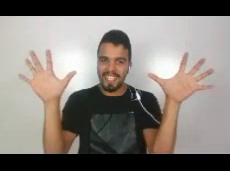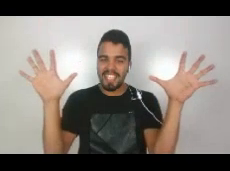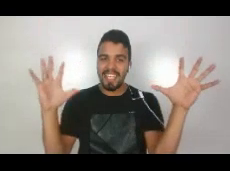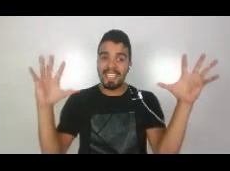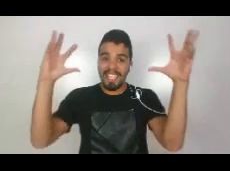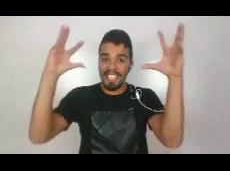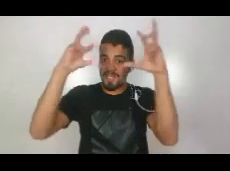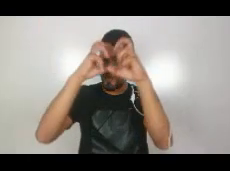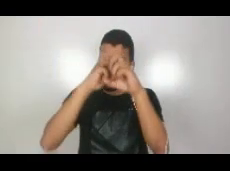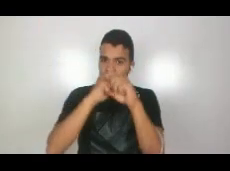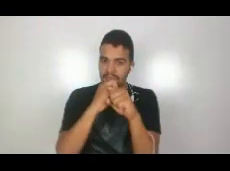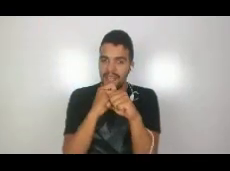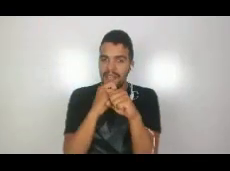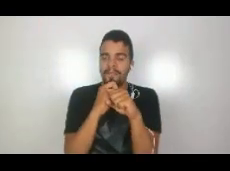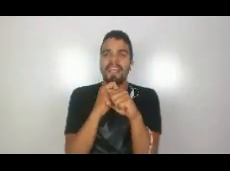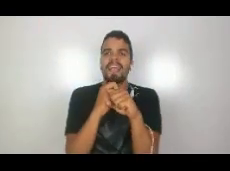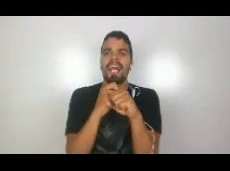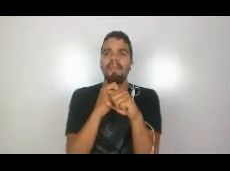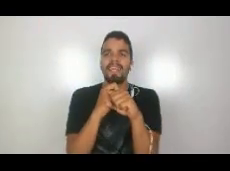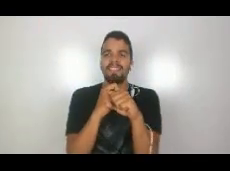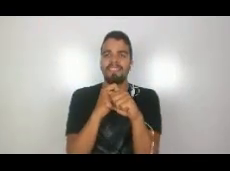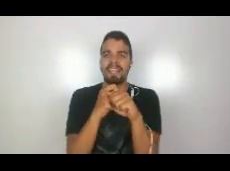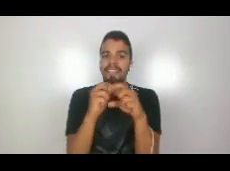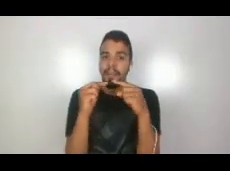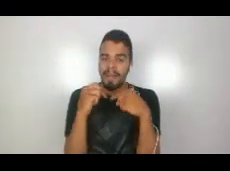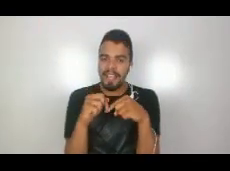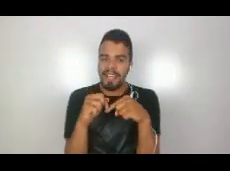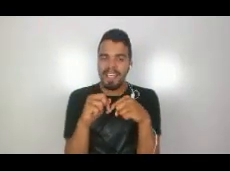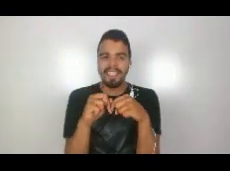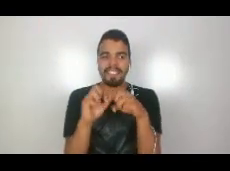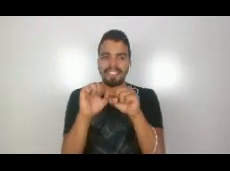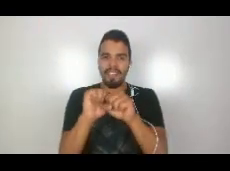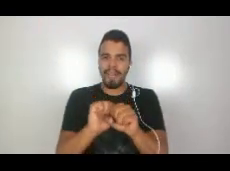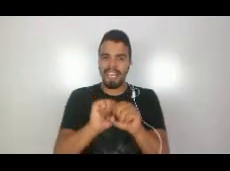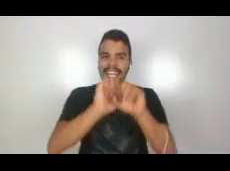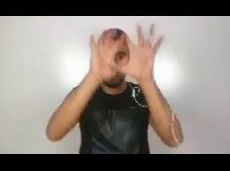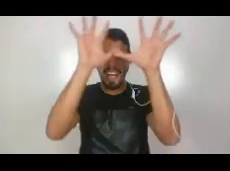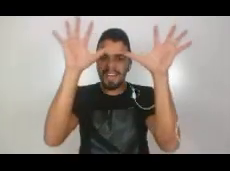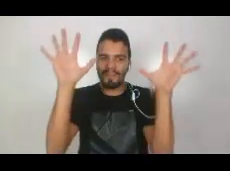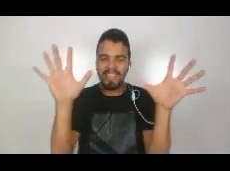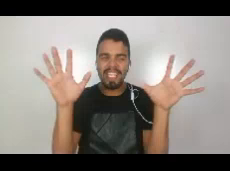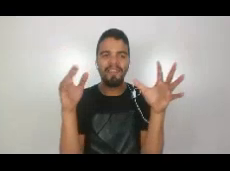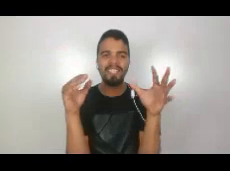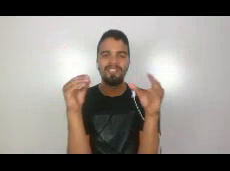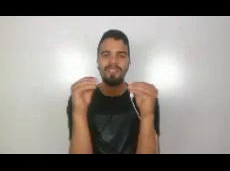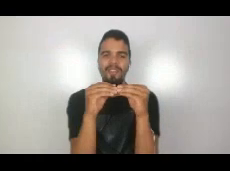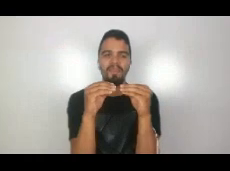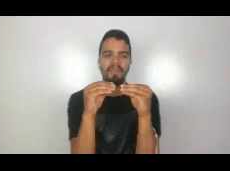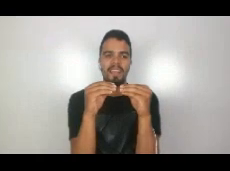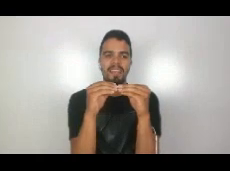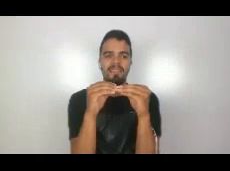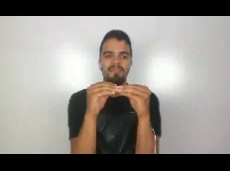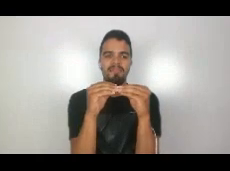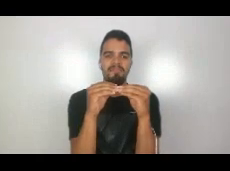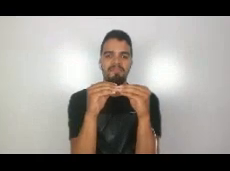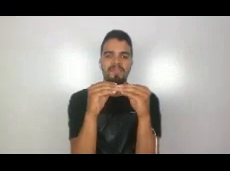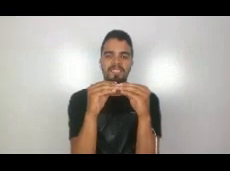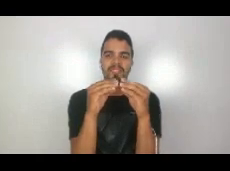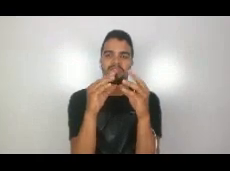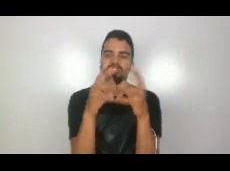Claro e escuro. Cabe ressaltar também que esse sinal para claro não é só para